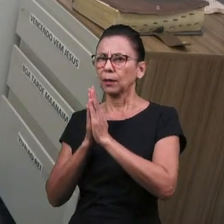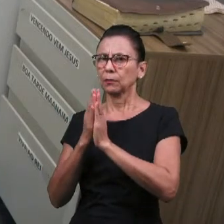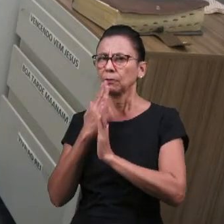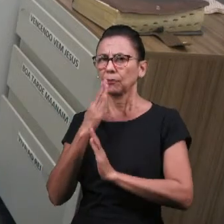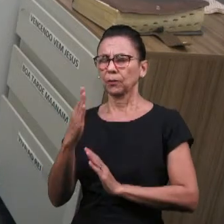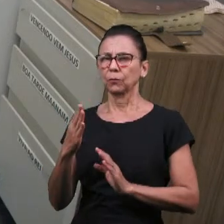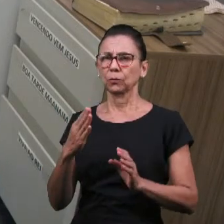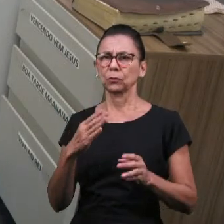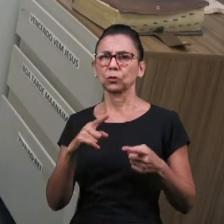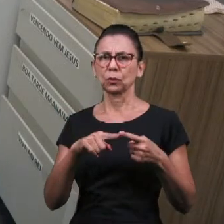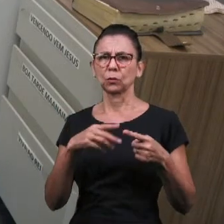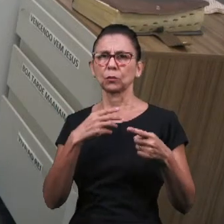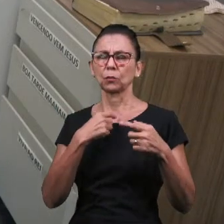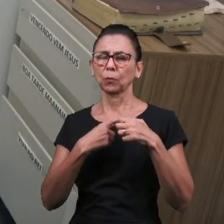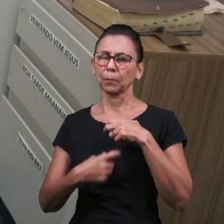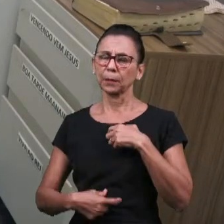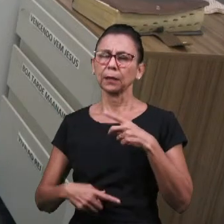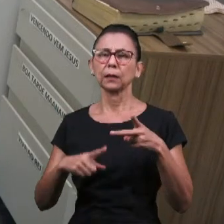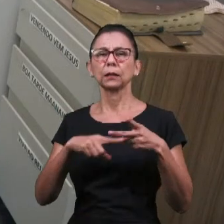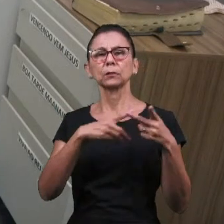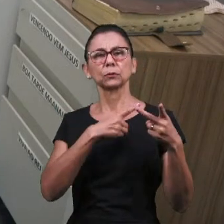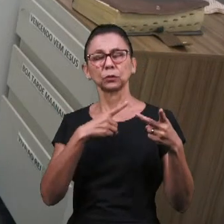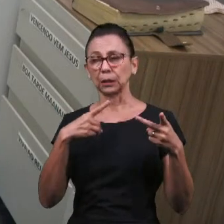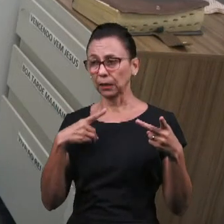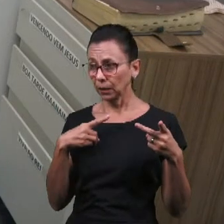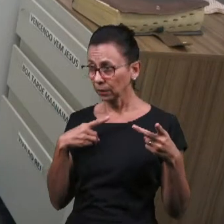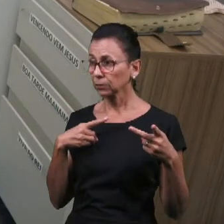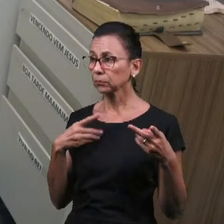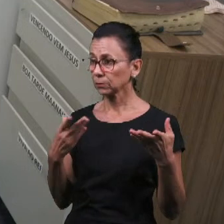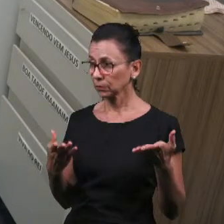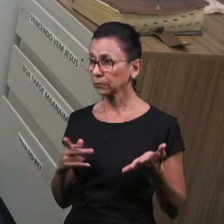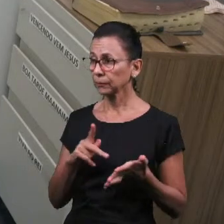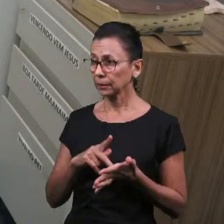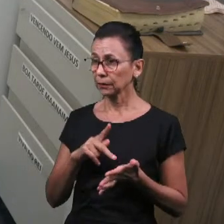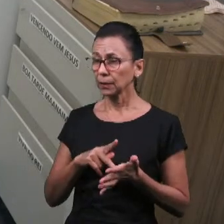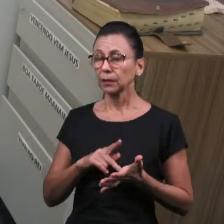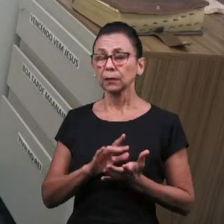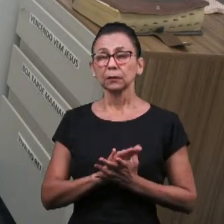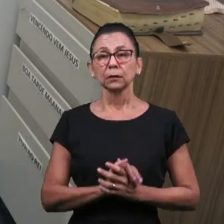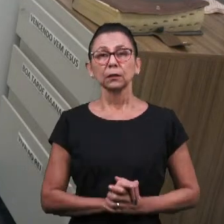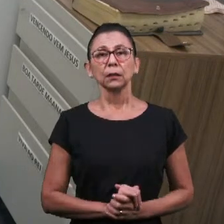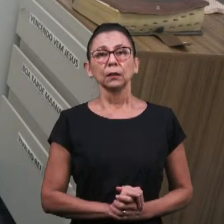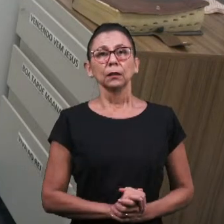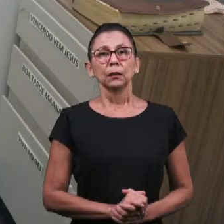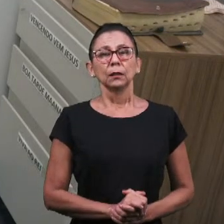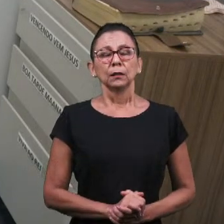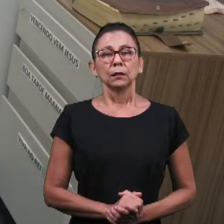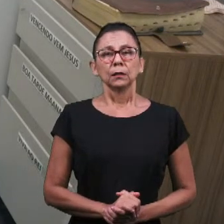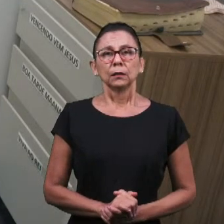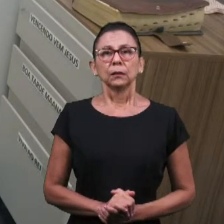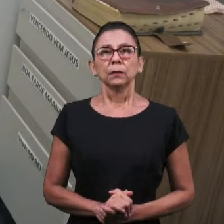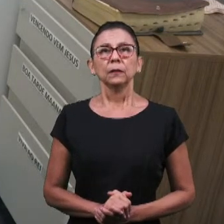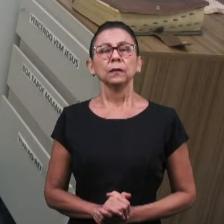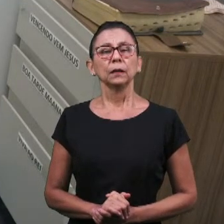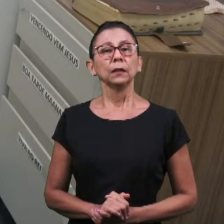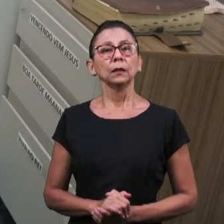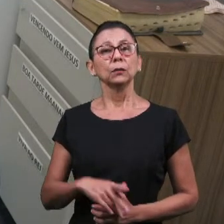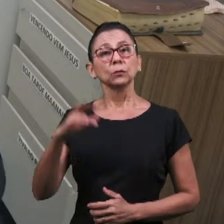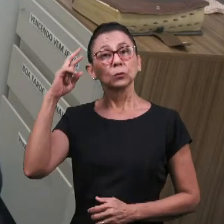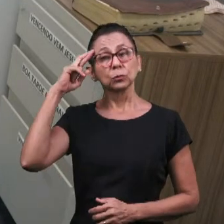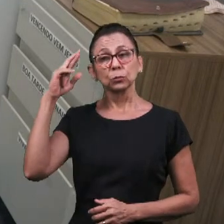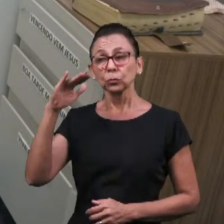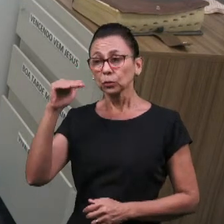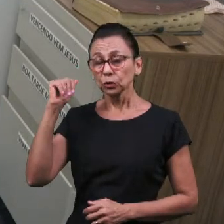levantados ao diaconato, porque na igreja, na obra do Senhor, são levantados aqueles que o Senhor tem chamado, né? Através